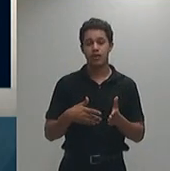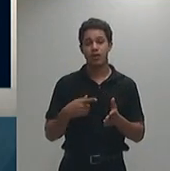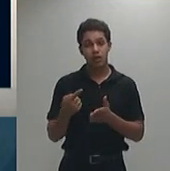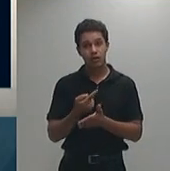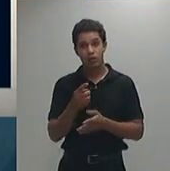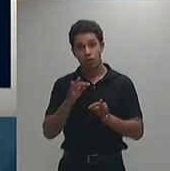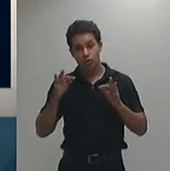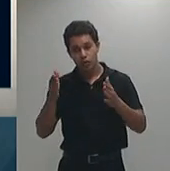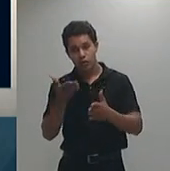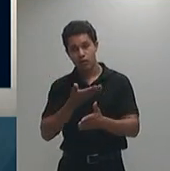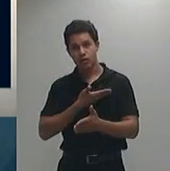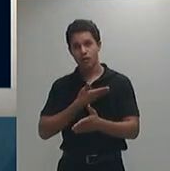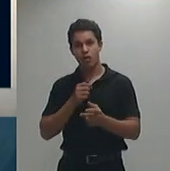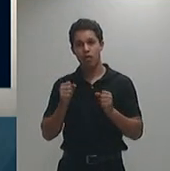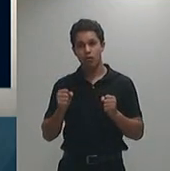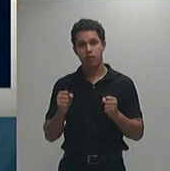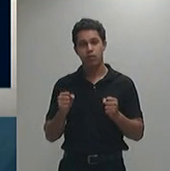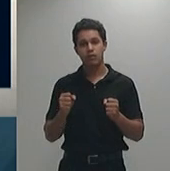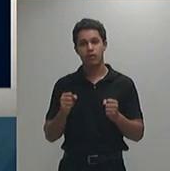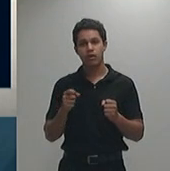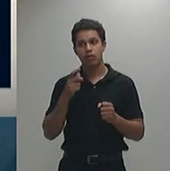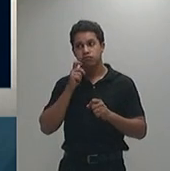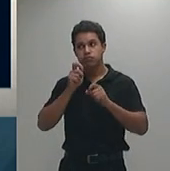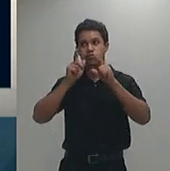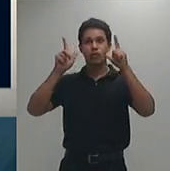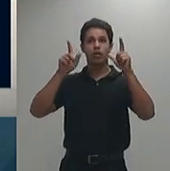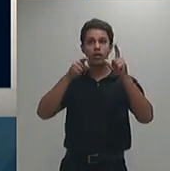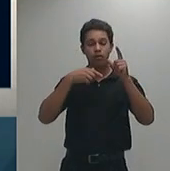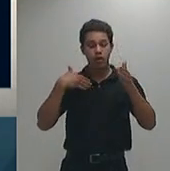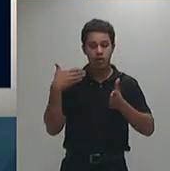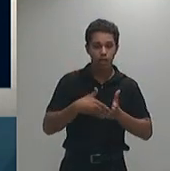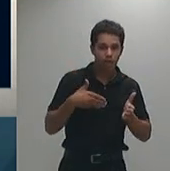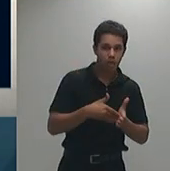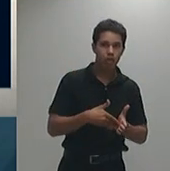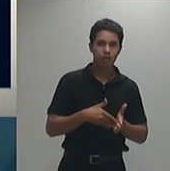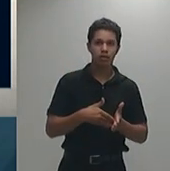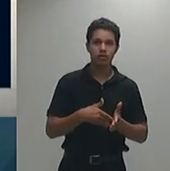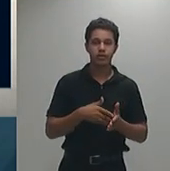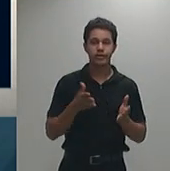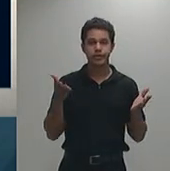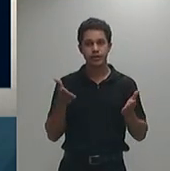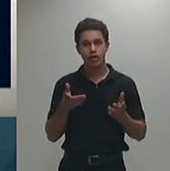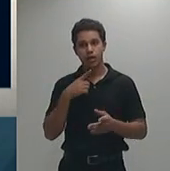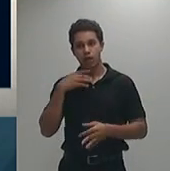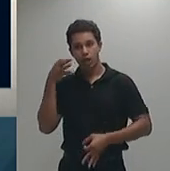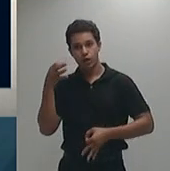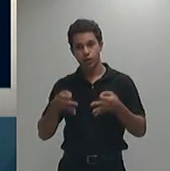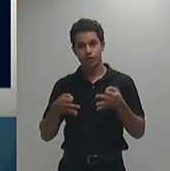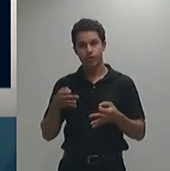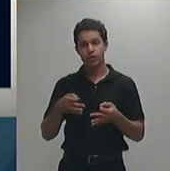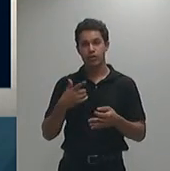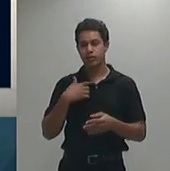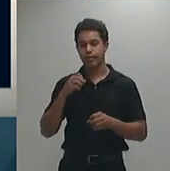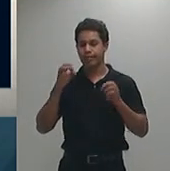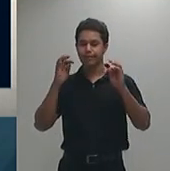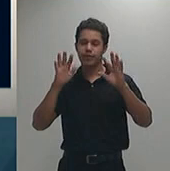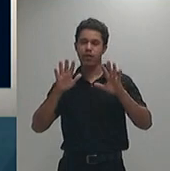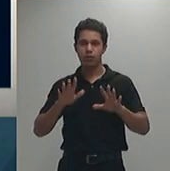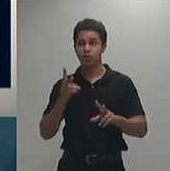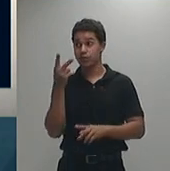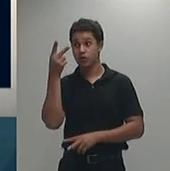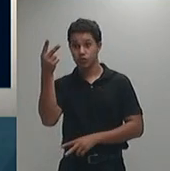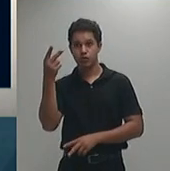colegas que deram acordar com essa situação já que a jurisprudência é tranquila das duas turmas